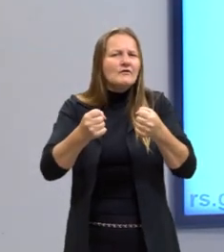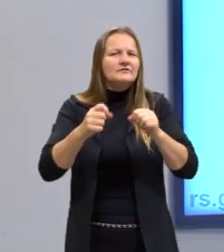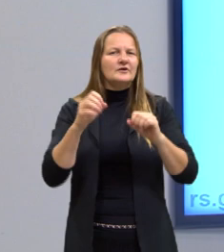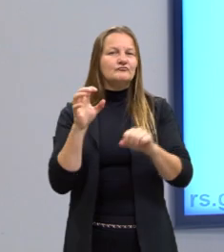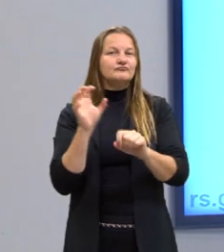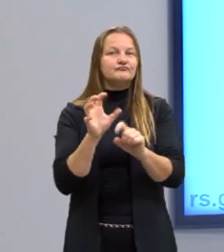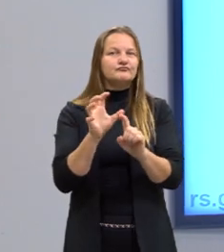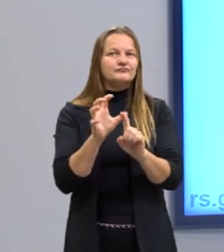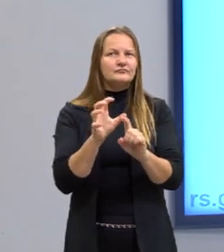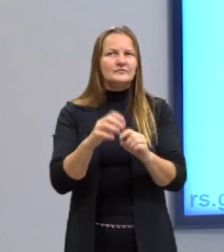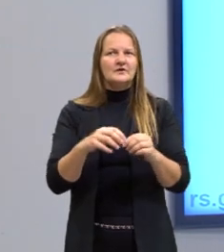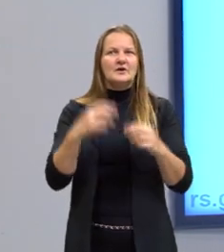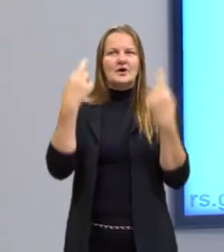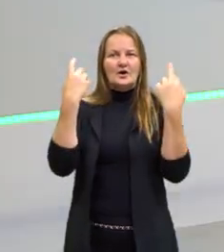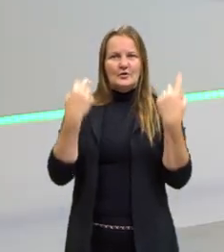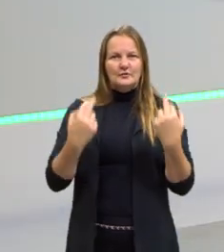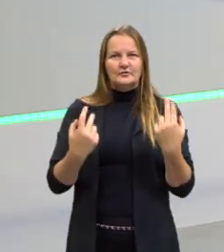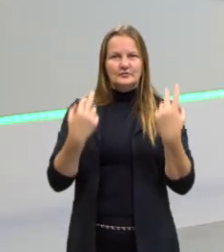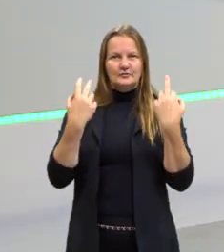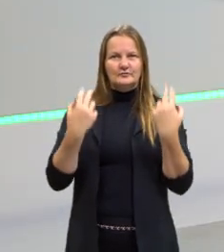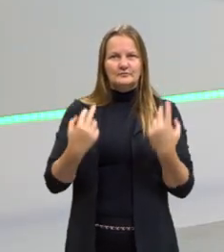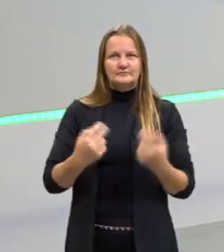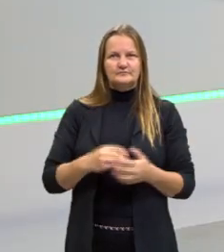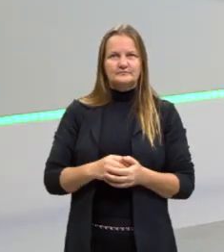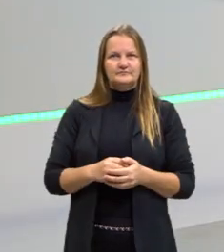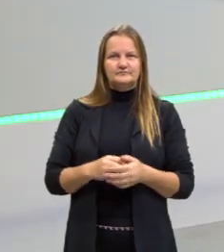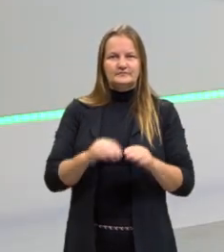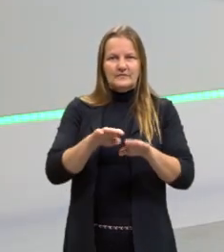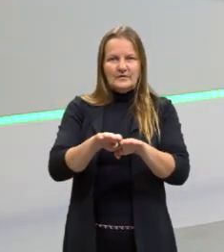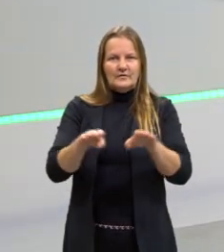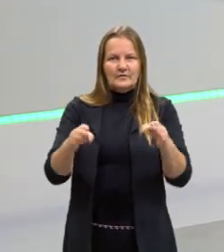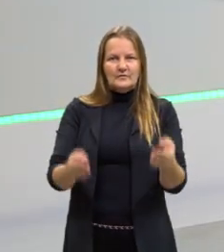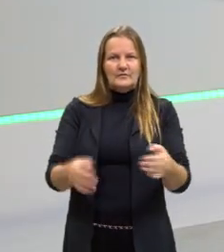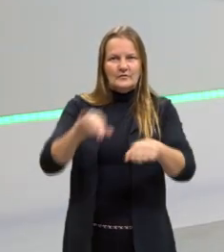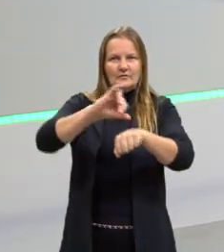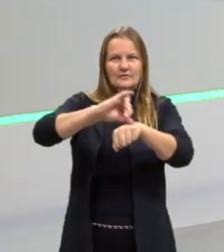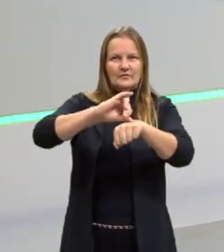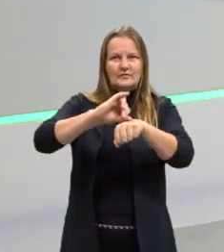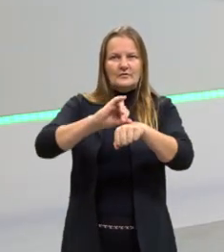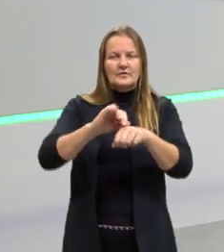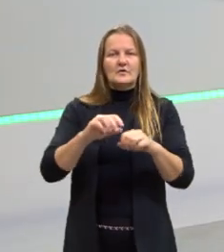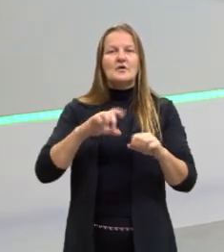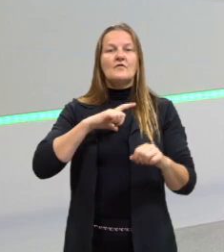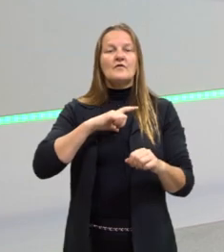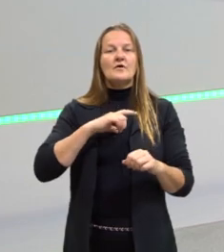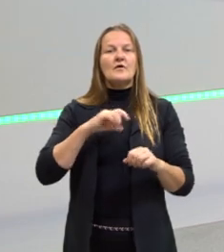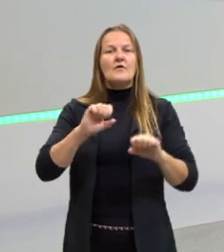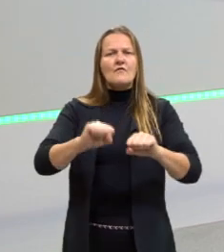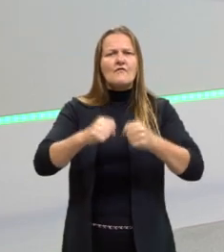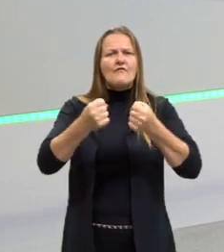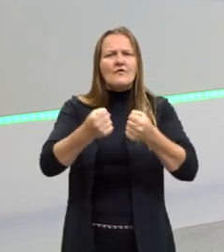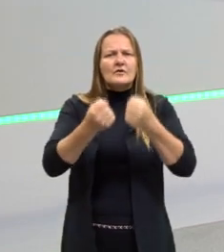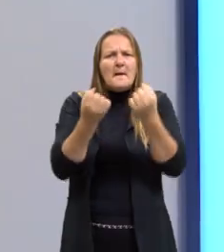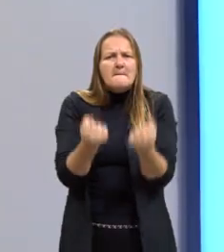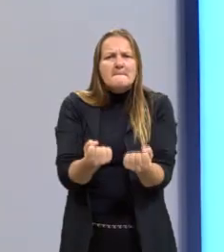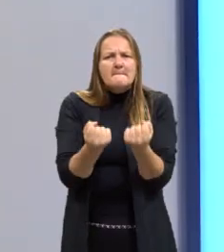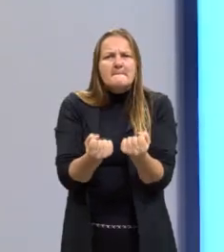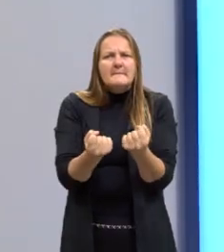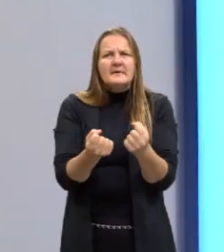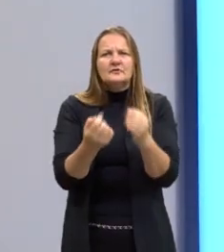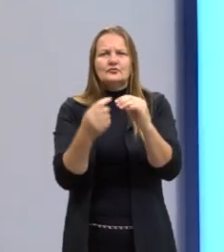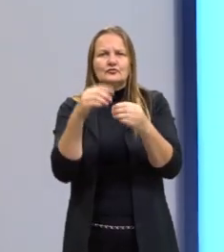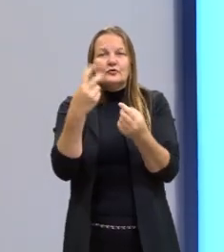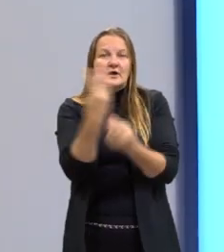voltei então a força normal que é a força de apoio né dessa caixa EA força peso que ela sempre vai estar